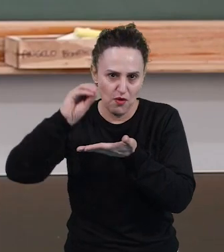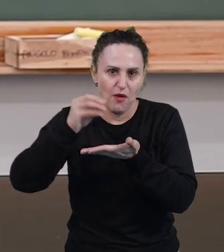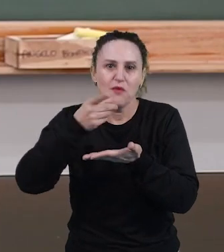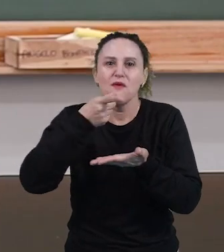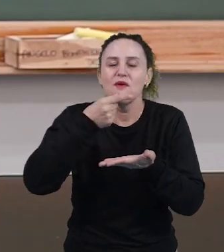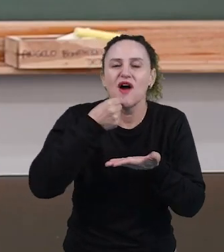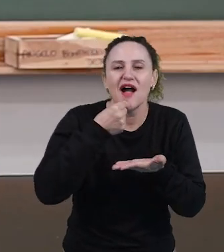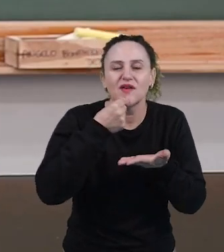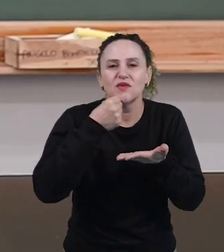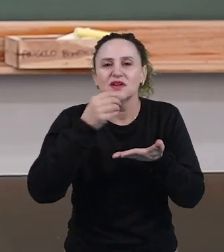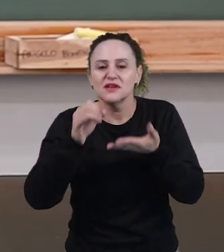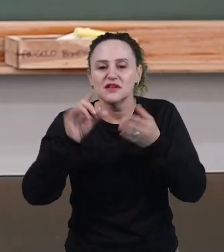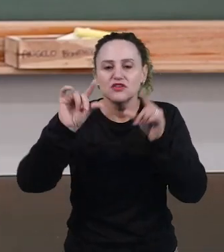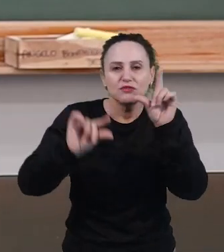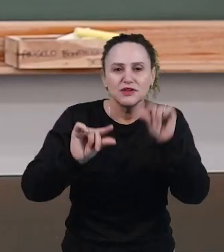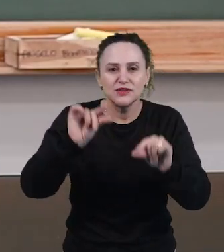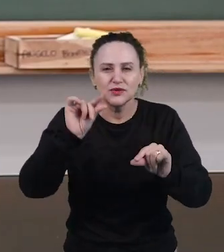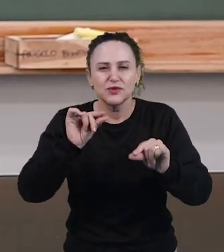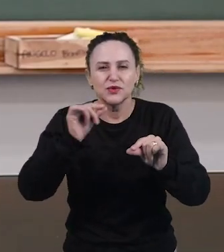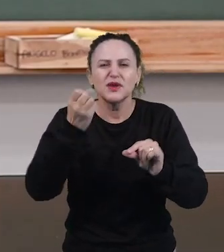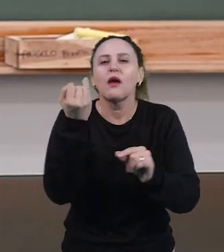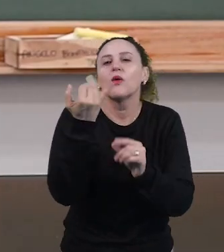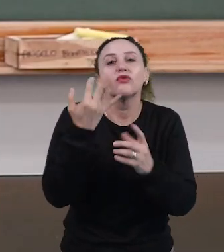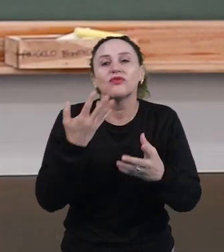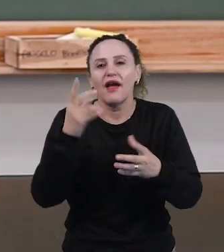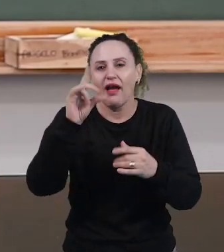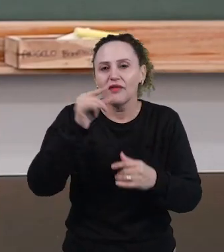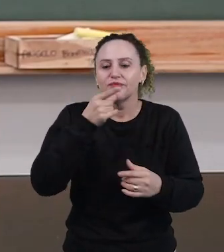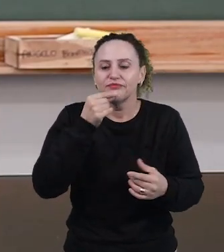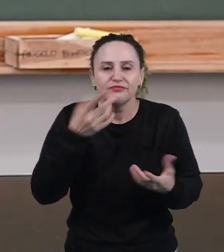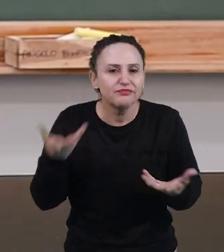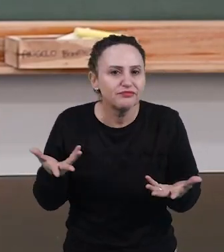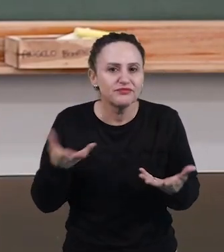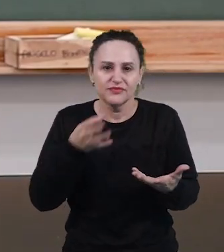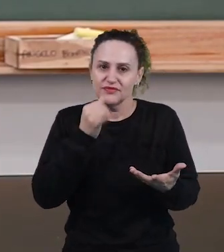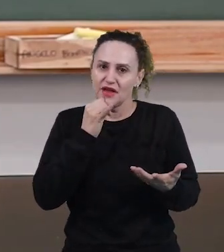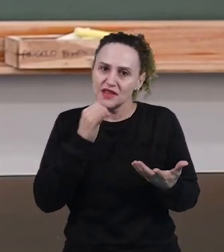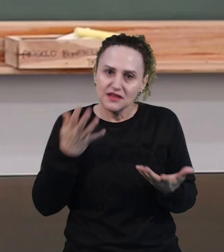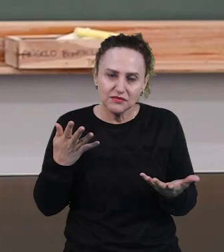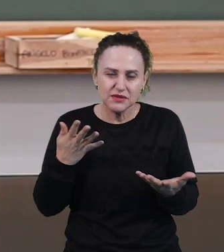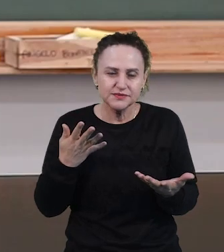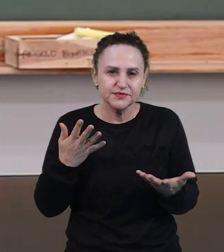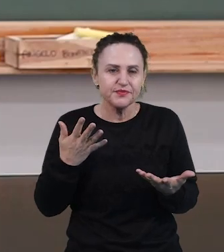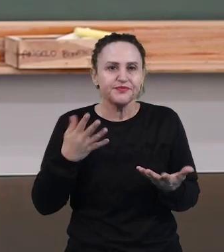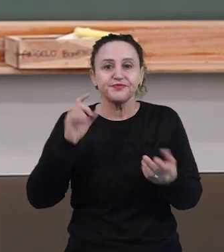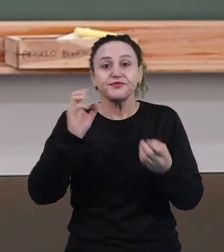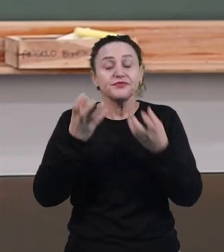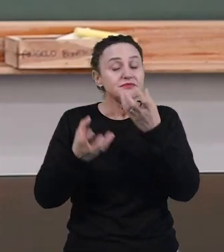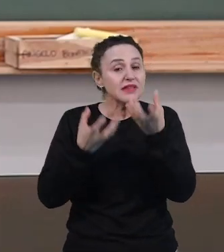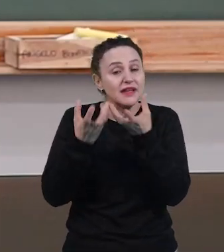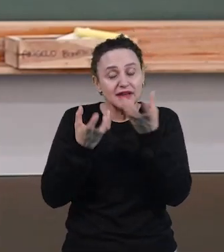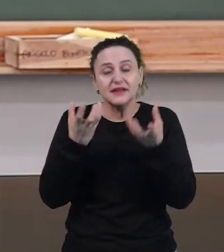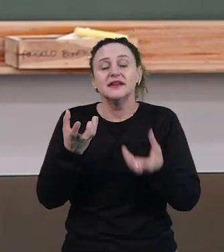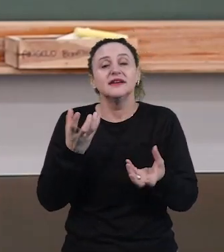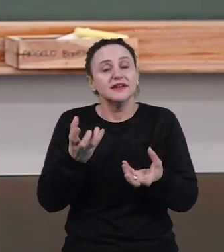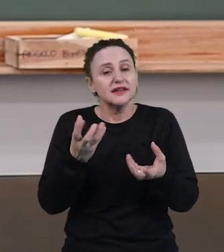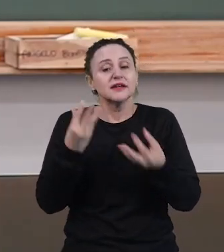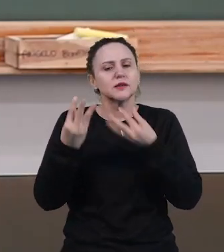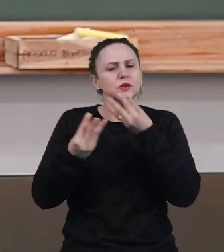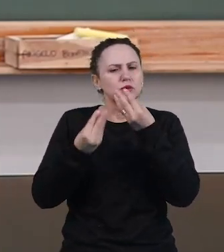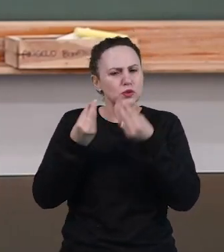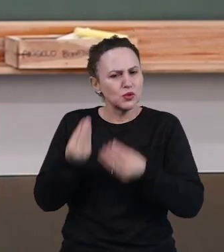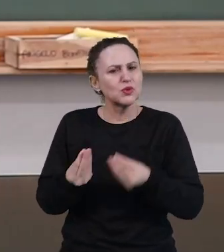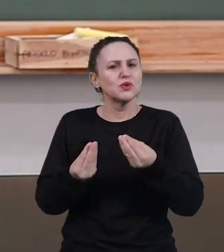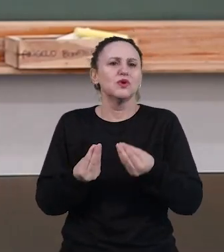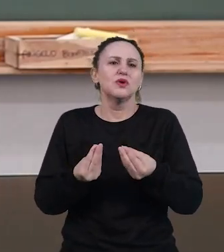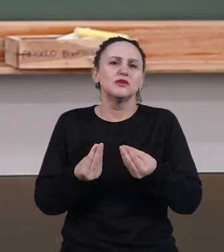mesma quantidade, né. E ele não se interessava se a criança respondia de modo certo. O que ele queria saber, como eu já falei para vocês, é como que